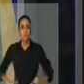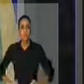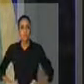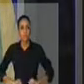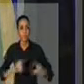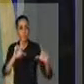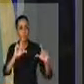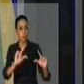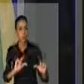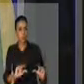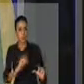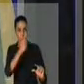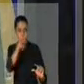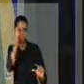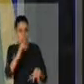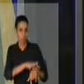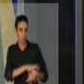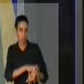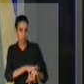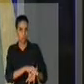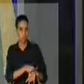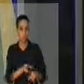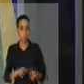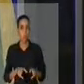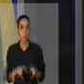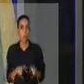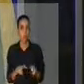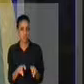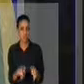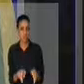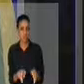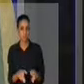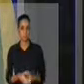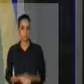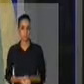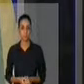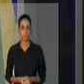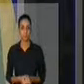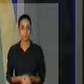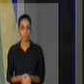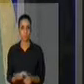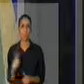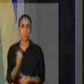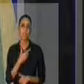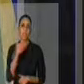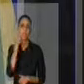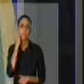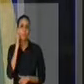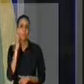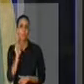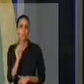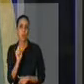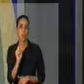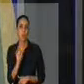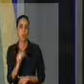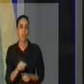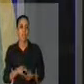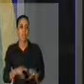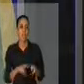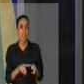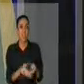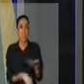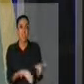sofrimento daqueles que possuem essa doença. É sabido por todos que o tratamento do câncer é